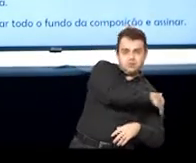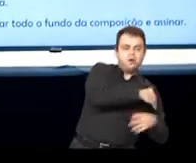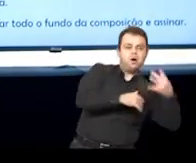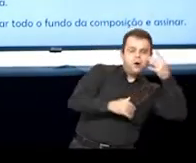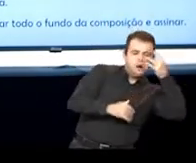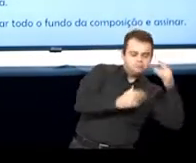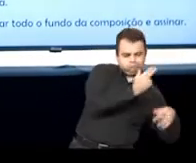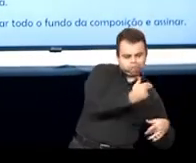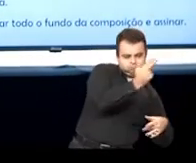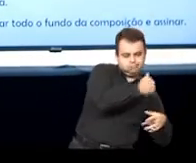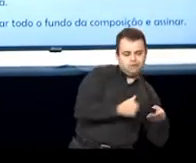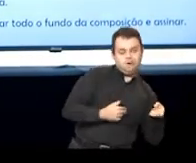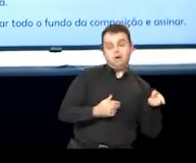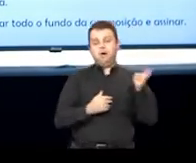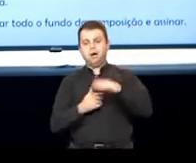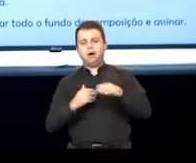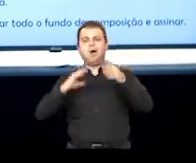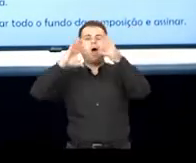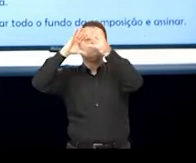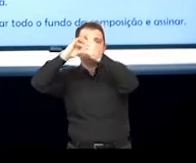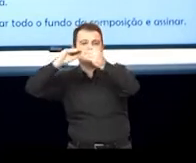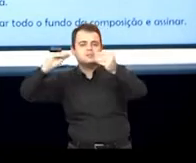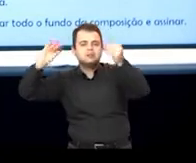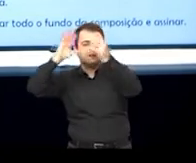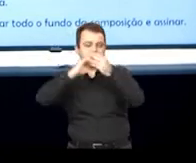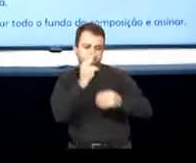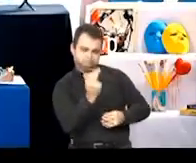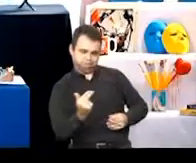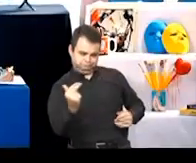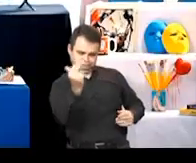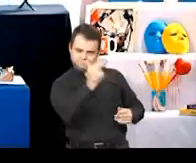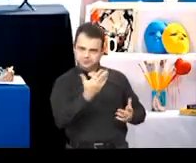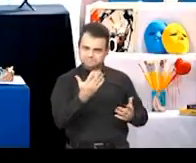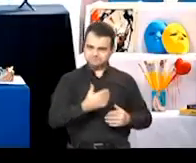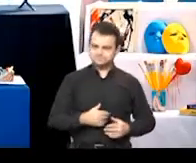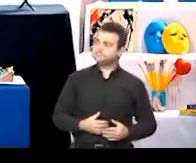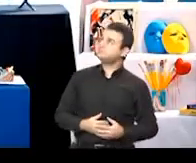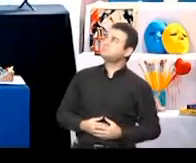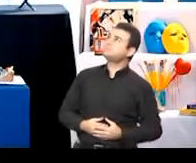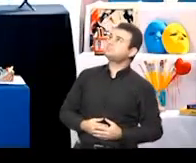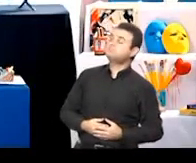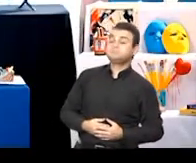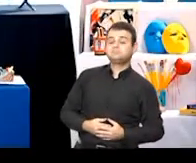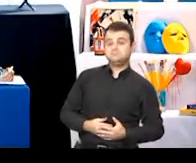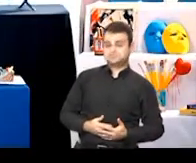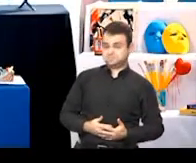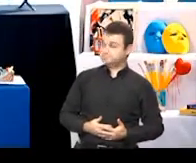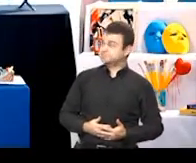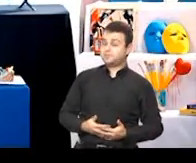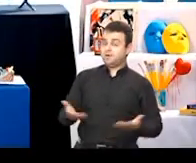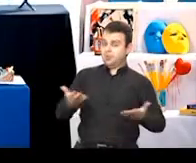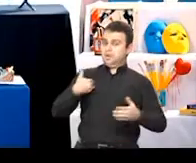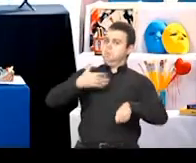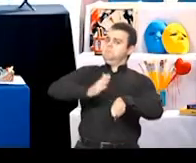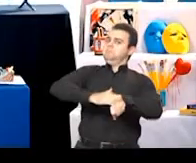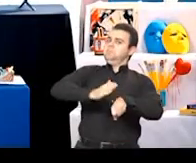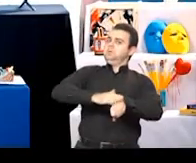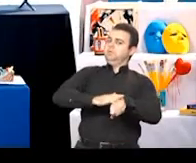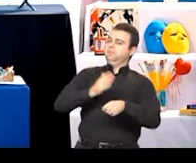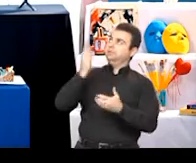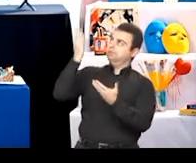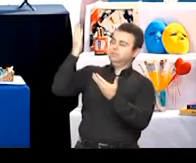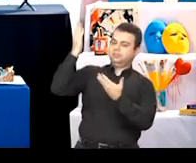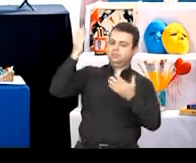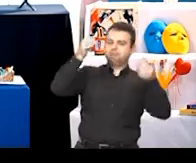do outro lado uma representação abstrata. Bom, eu vou tentar aqui, junto com vocês, criar então